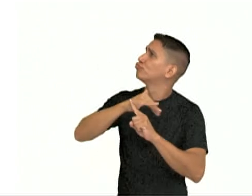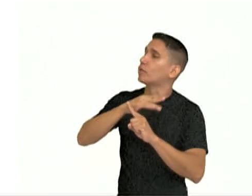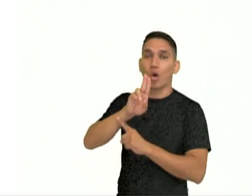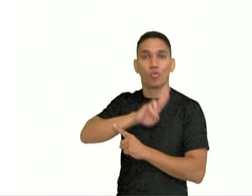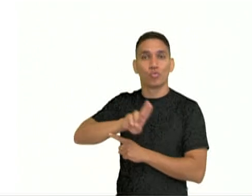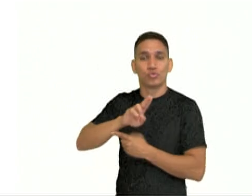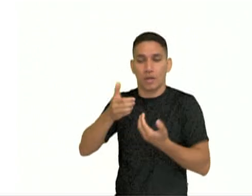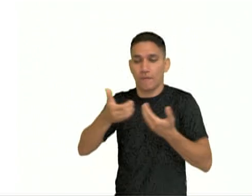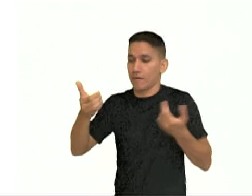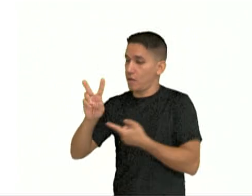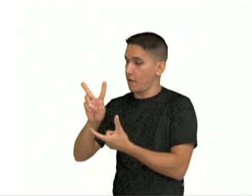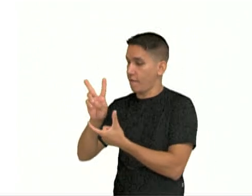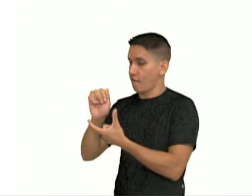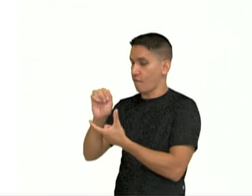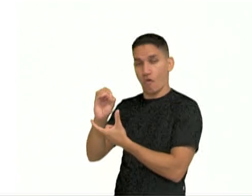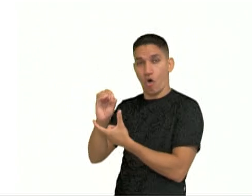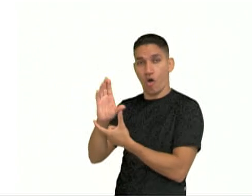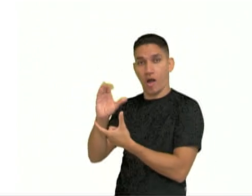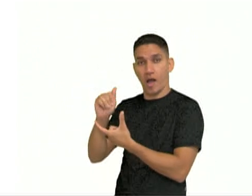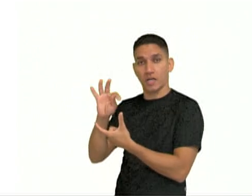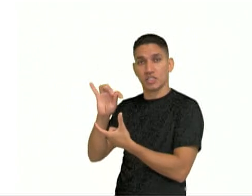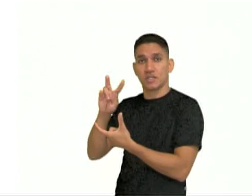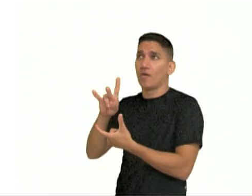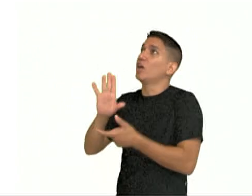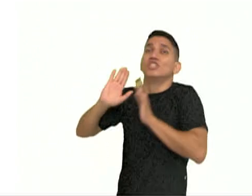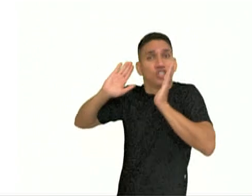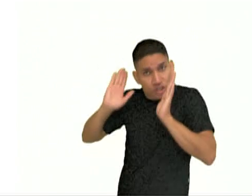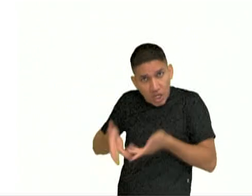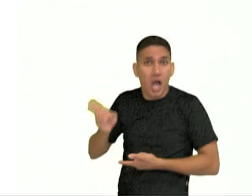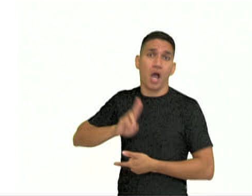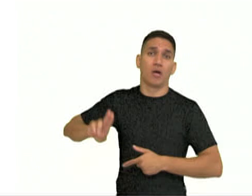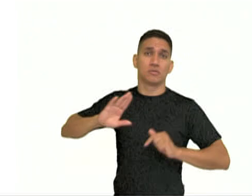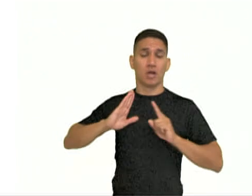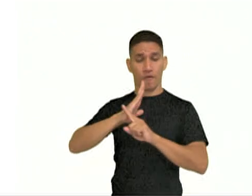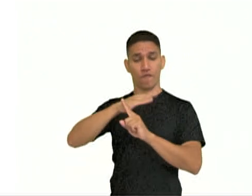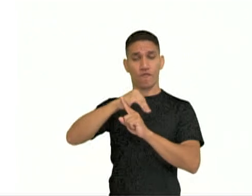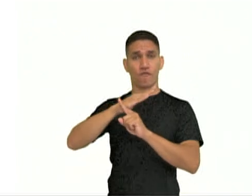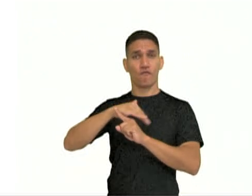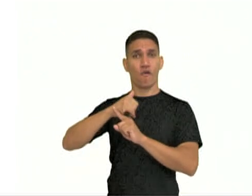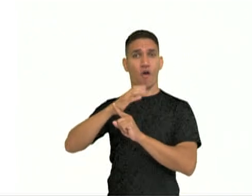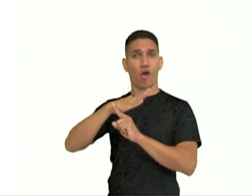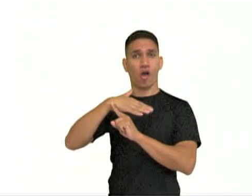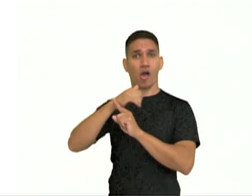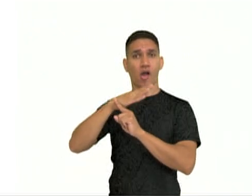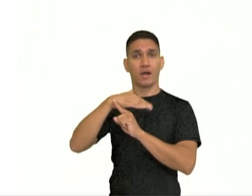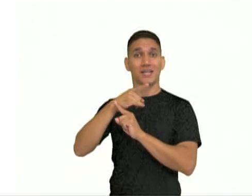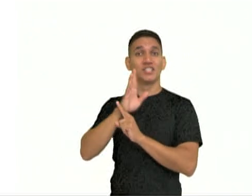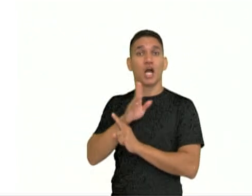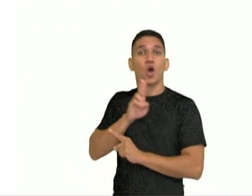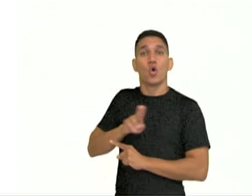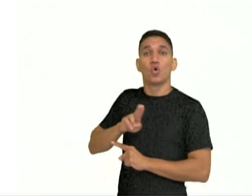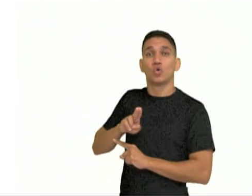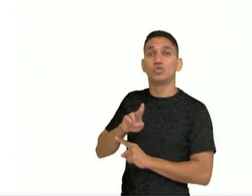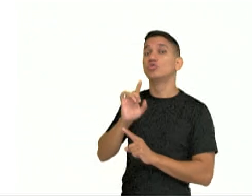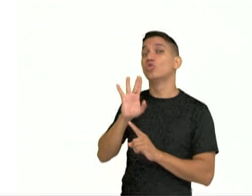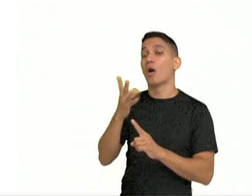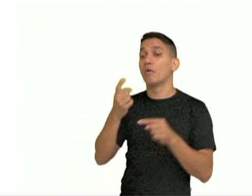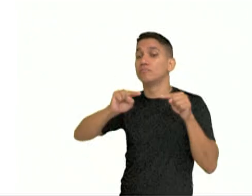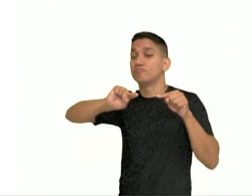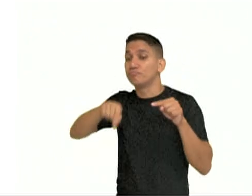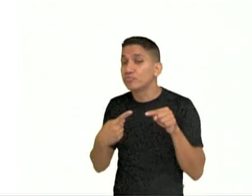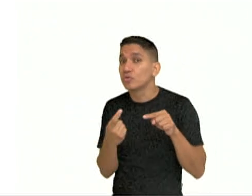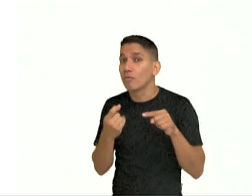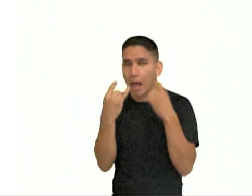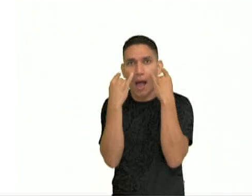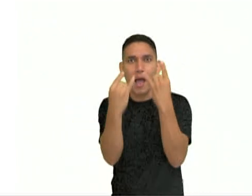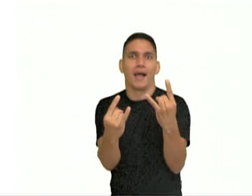vocativo. Mas ele já está com a fantasia, então ele está colocando isso por quê? Para chamar a atenção.